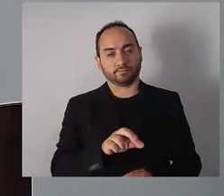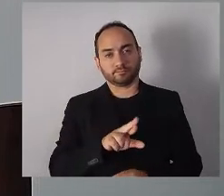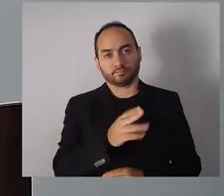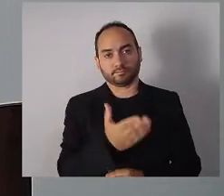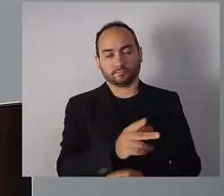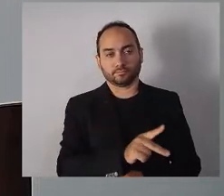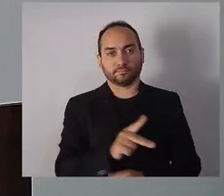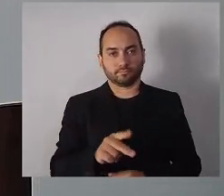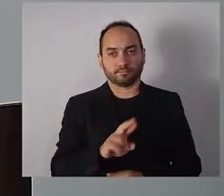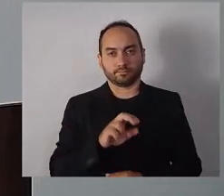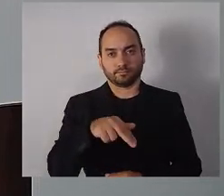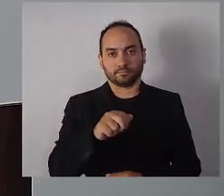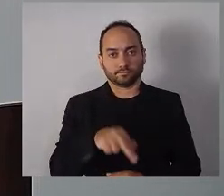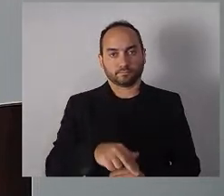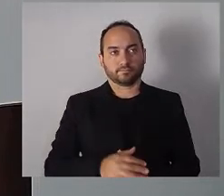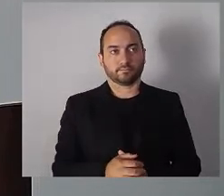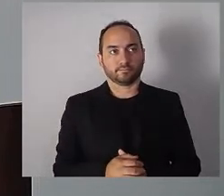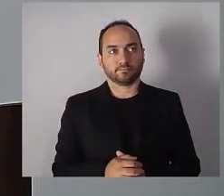professor aqui no Cariri.